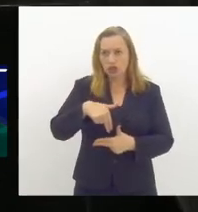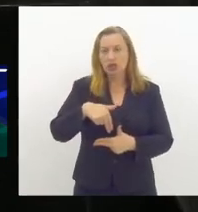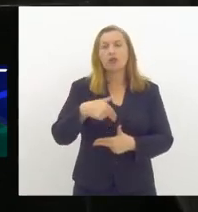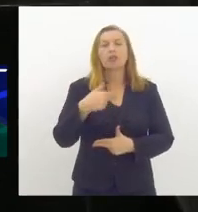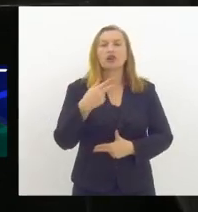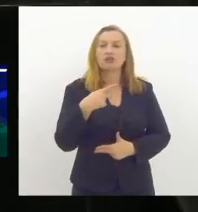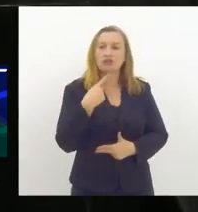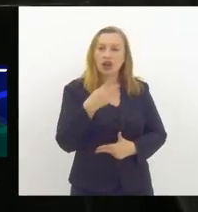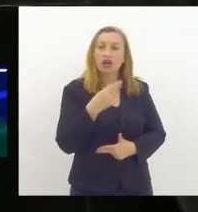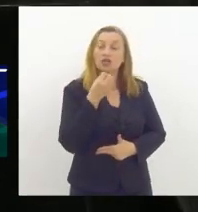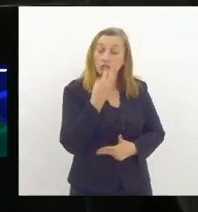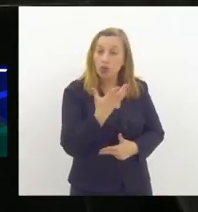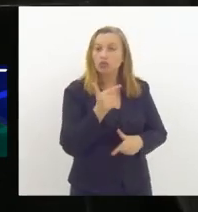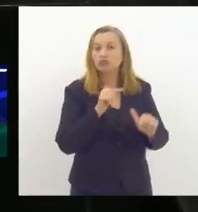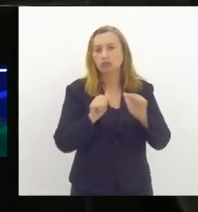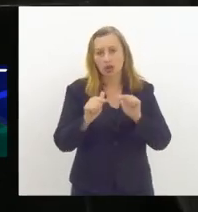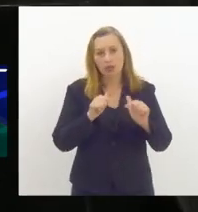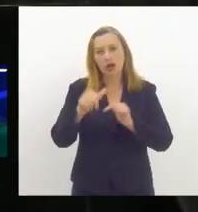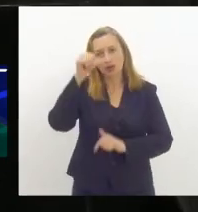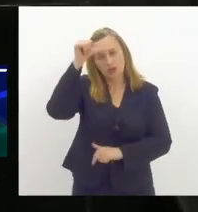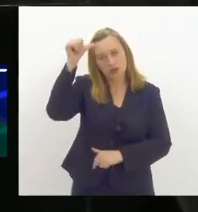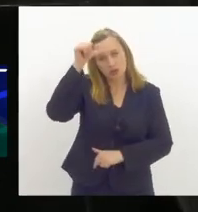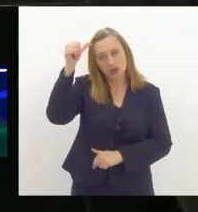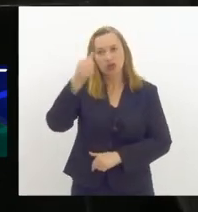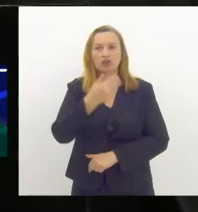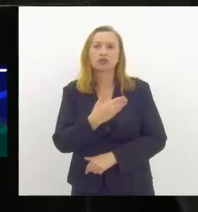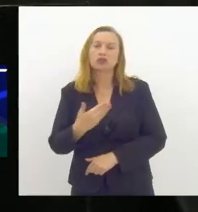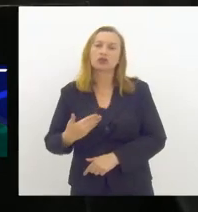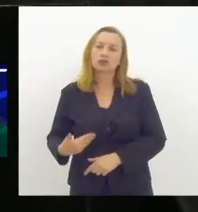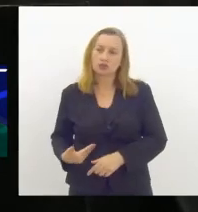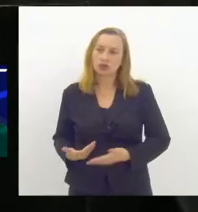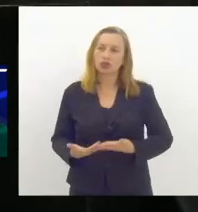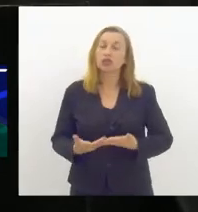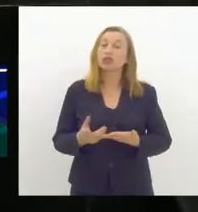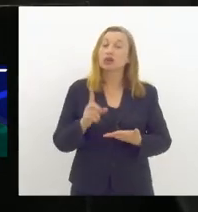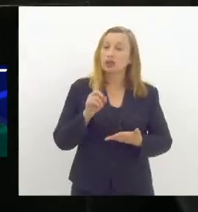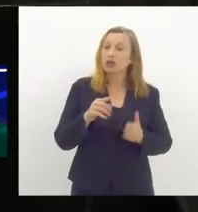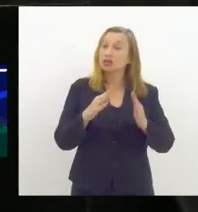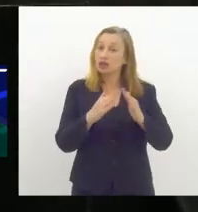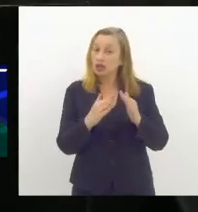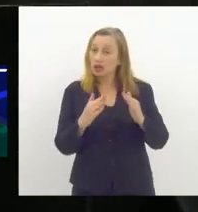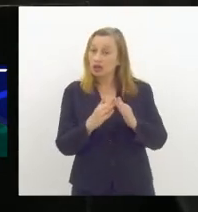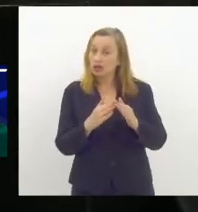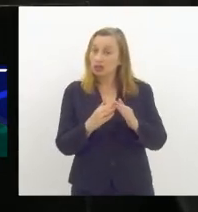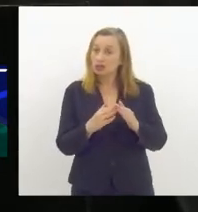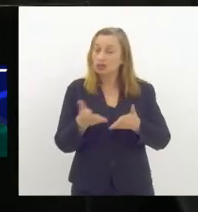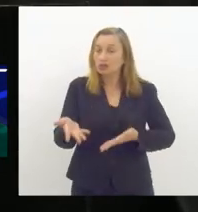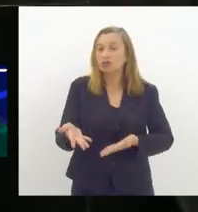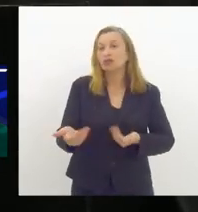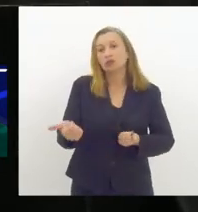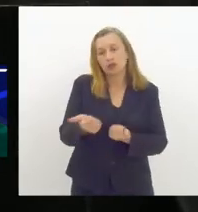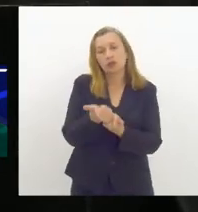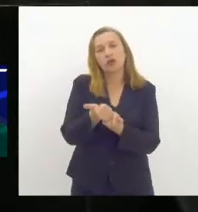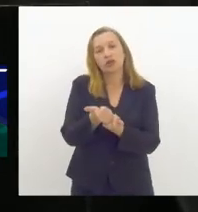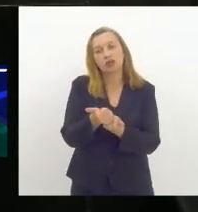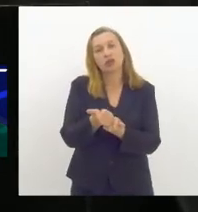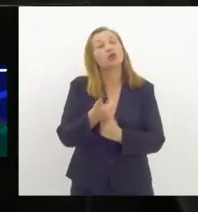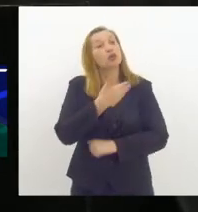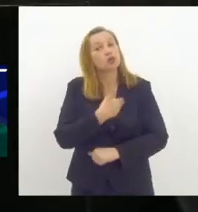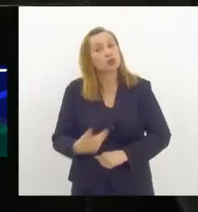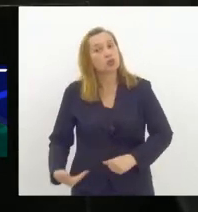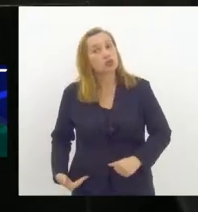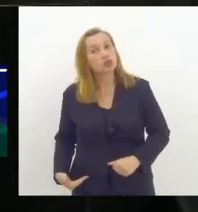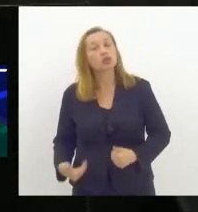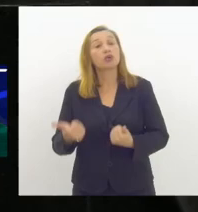para dizer dos bons trabalho o governador Cláudio Castro e esta casa tem sido parceira do governo